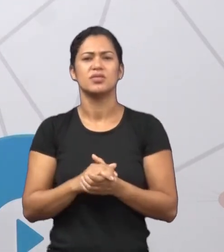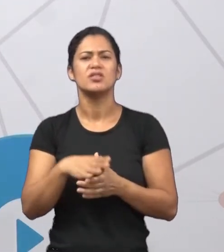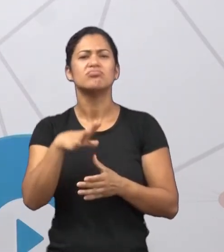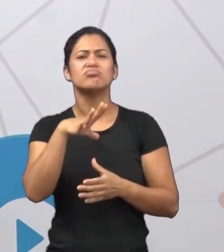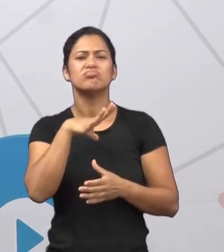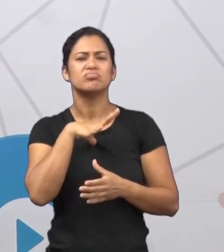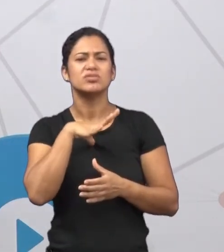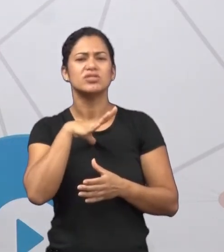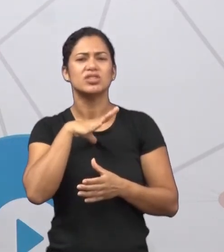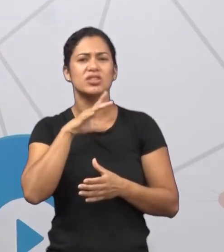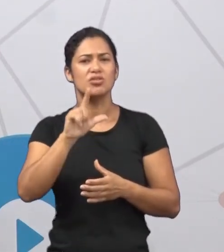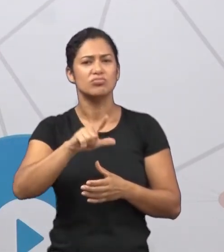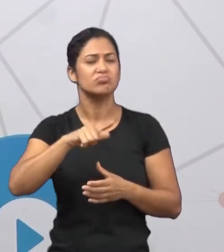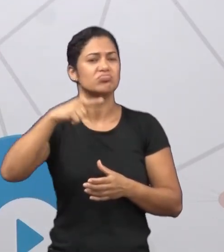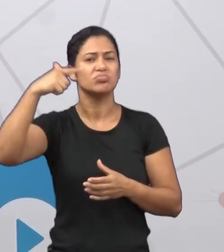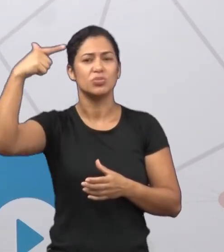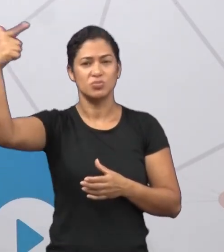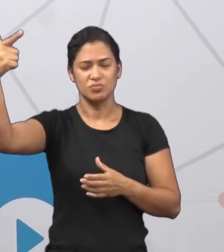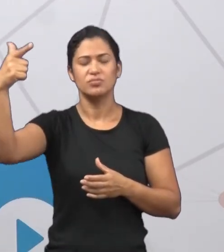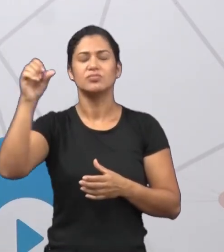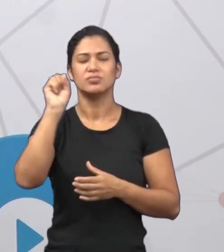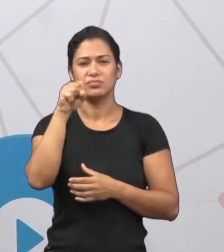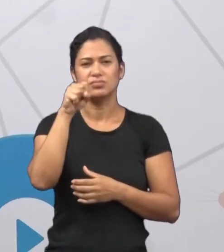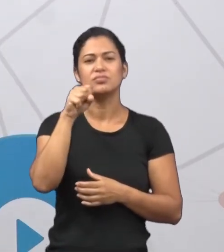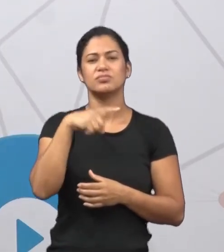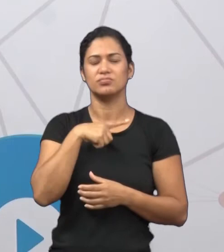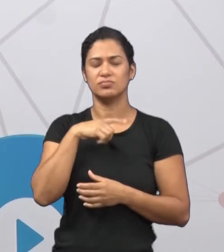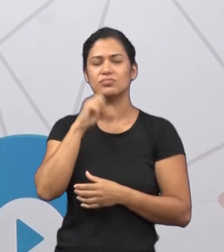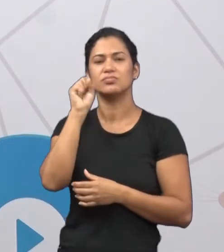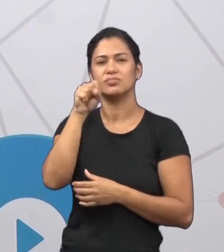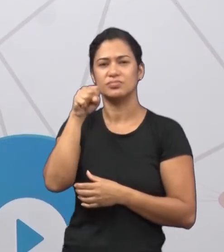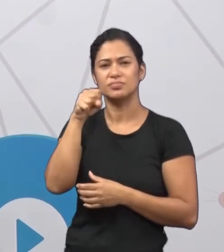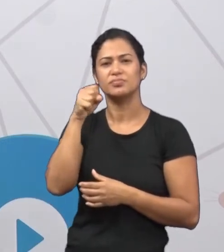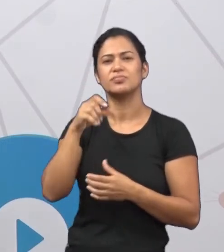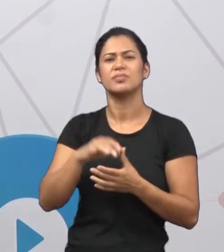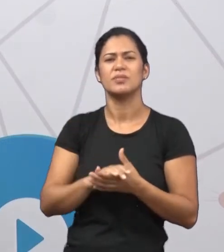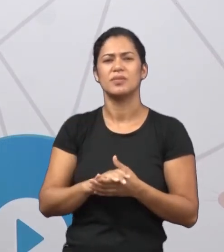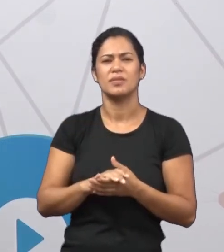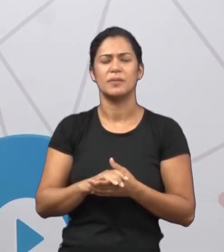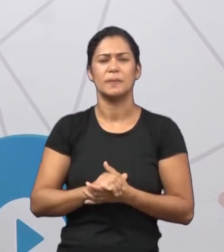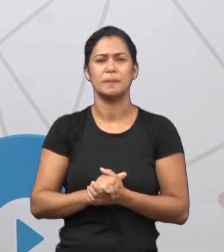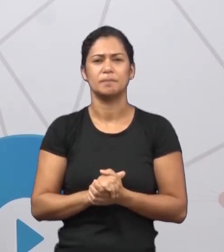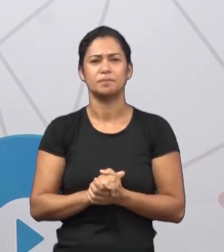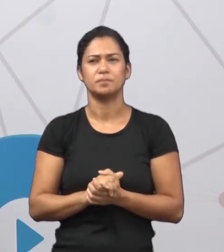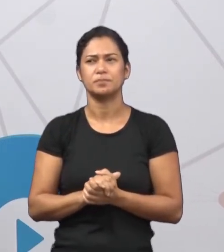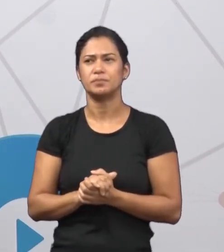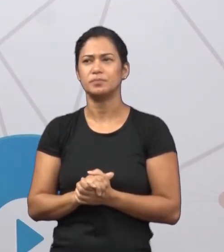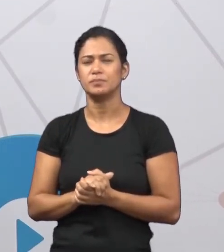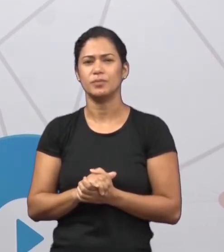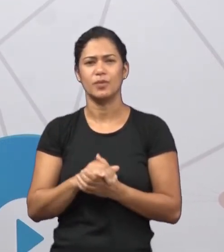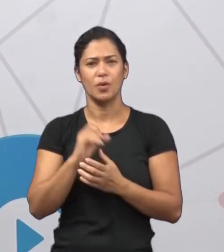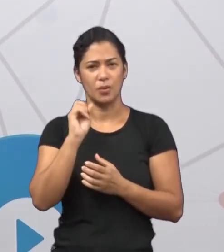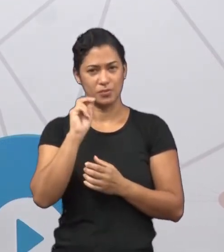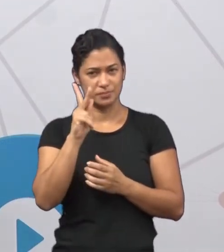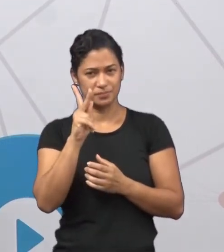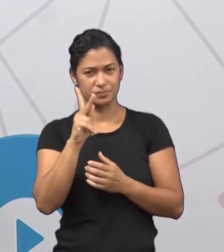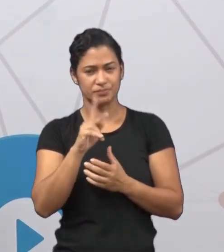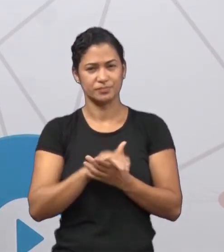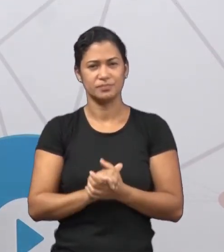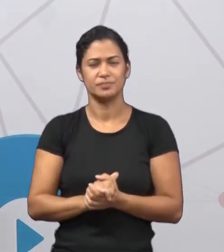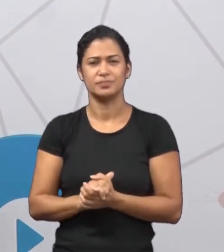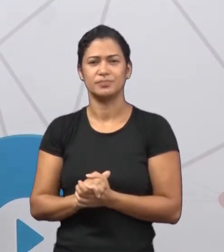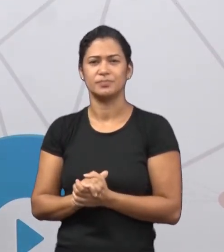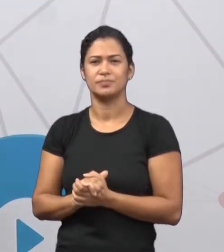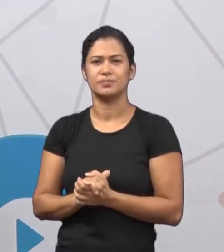cidades, infelizmente, é bem perto e as pessoas vivem numa poluição muito grande. Ok, crianças?